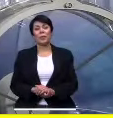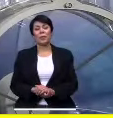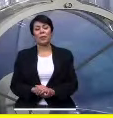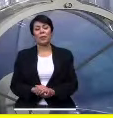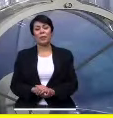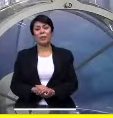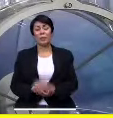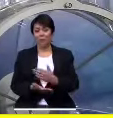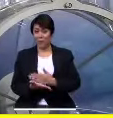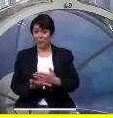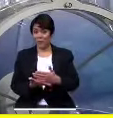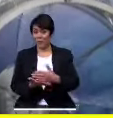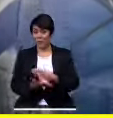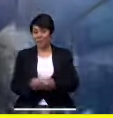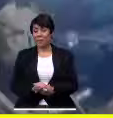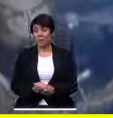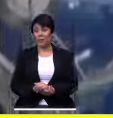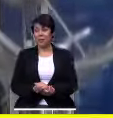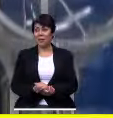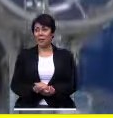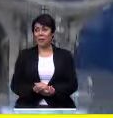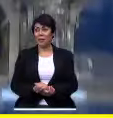coração. Valendo!